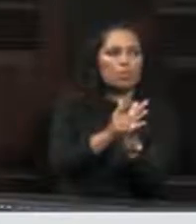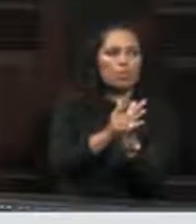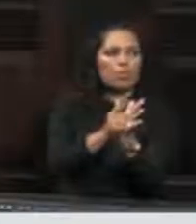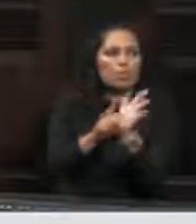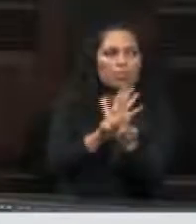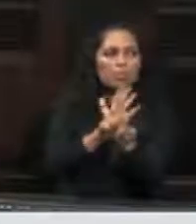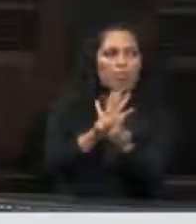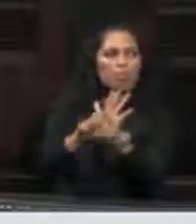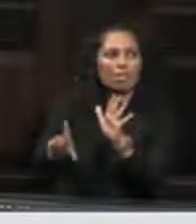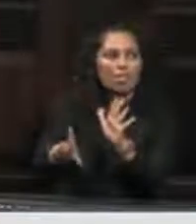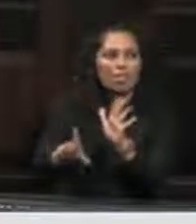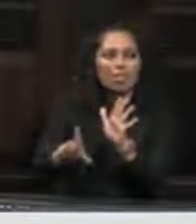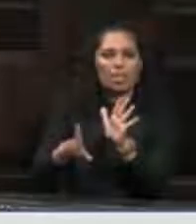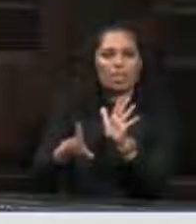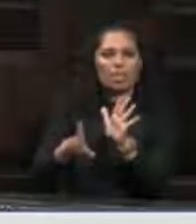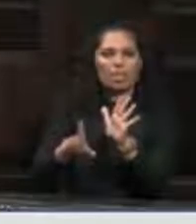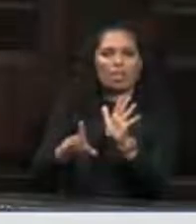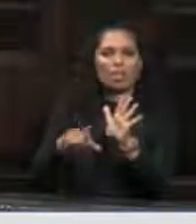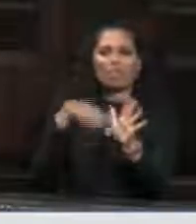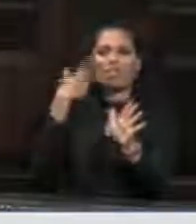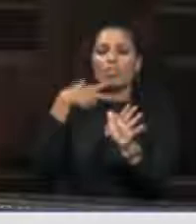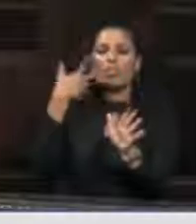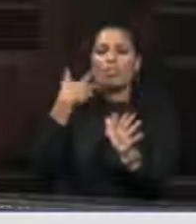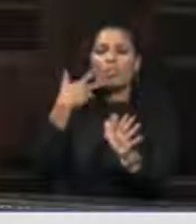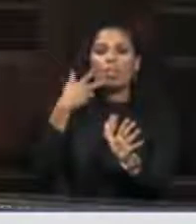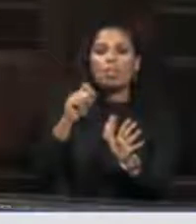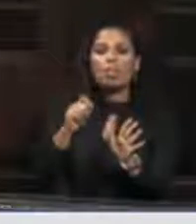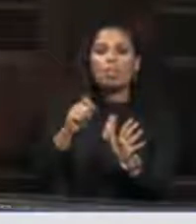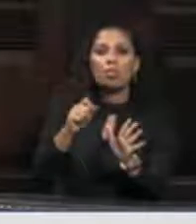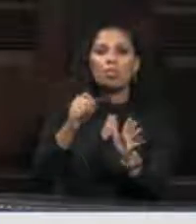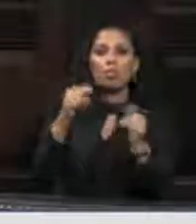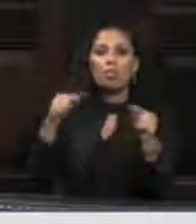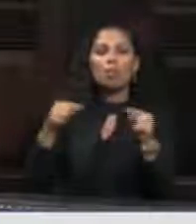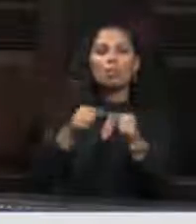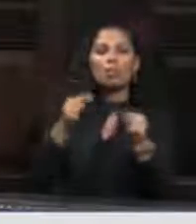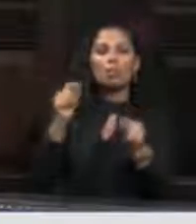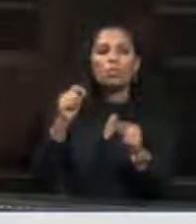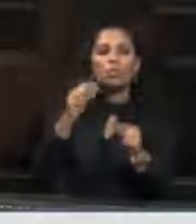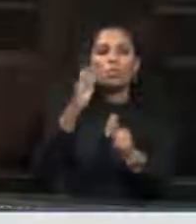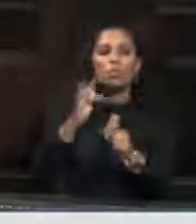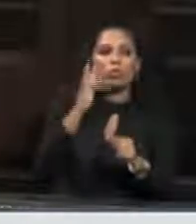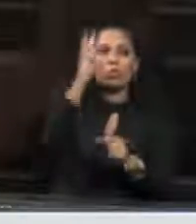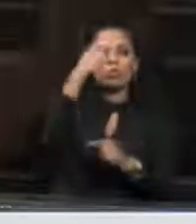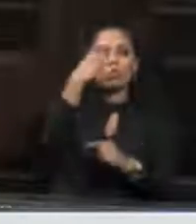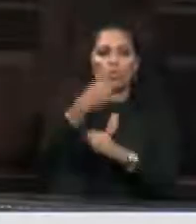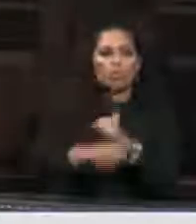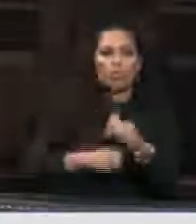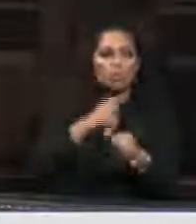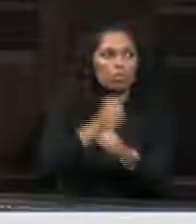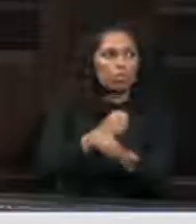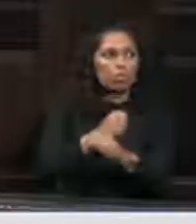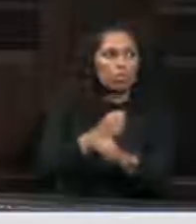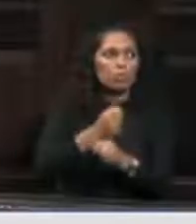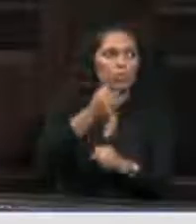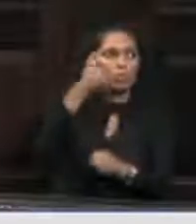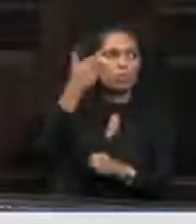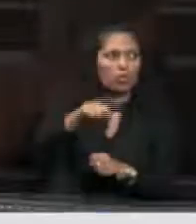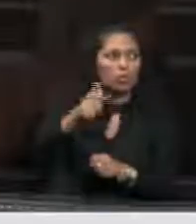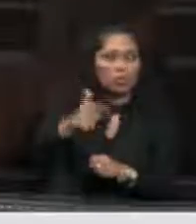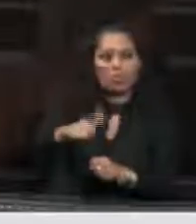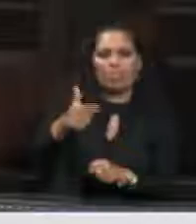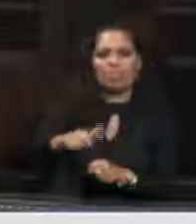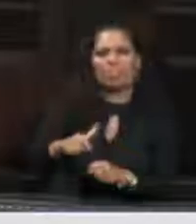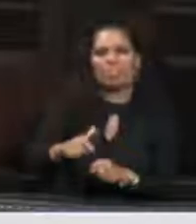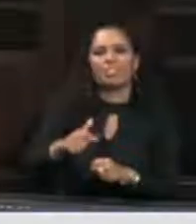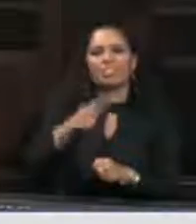mais existir catador de papel, porque todos eles já morreram. Não deve existir mais auxiliar de creche, porque todos eles já